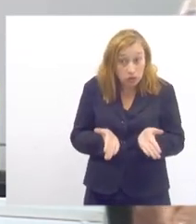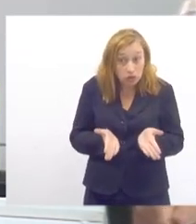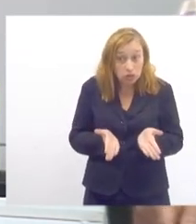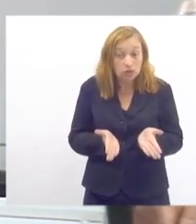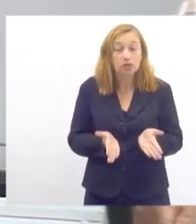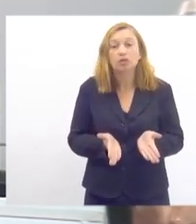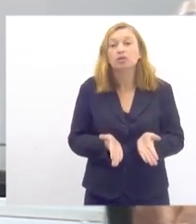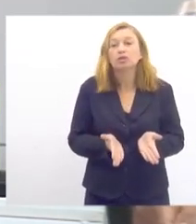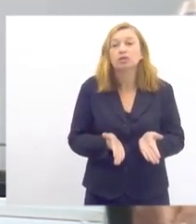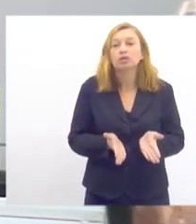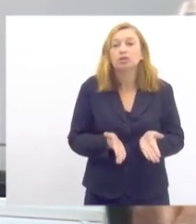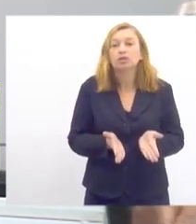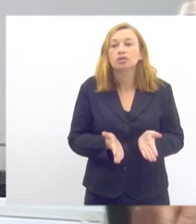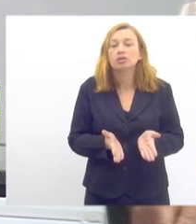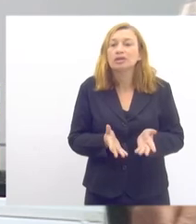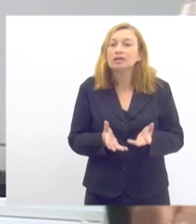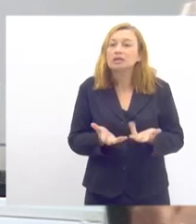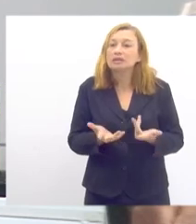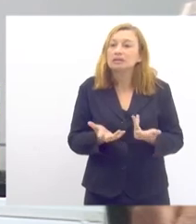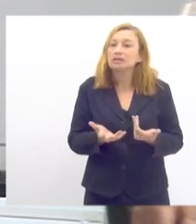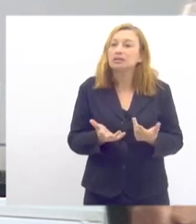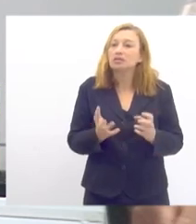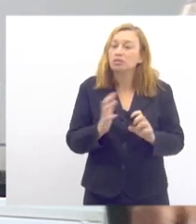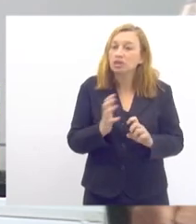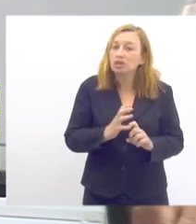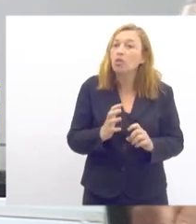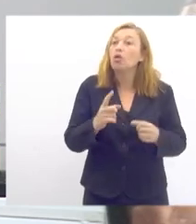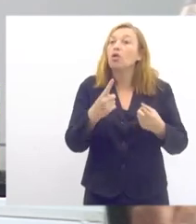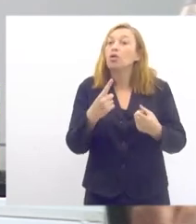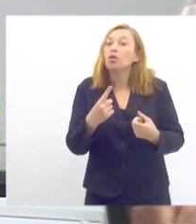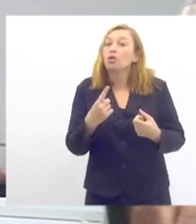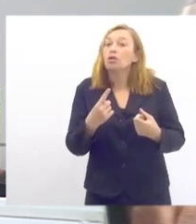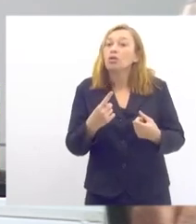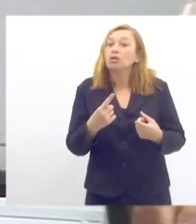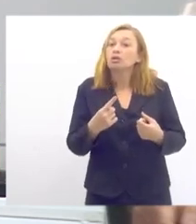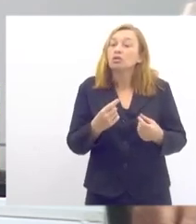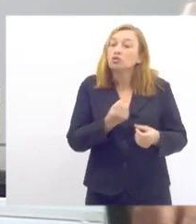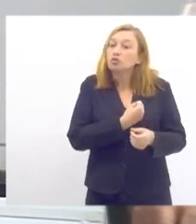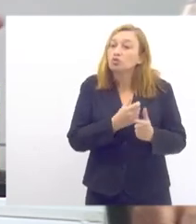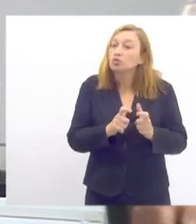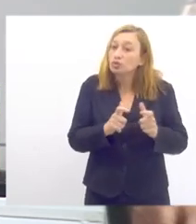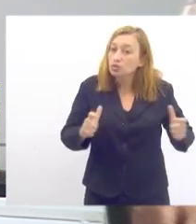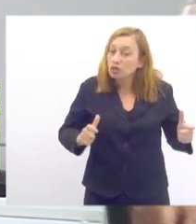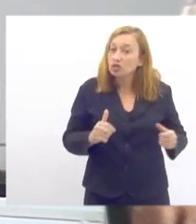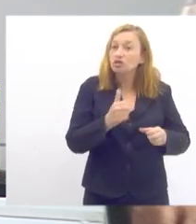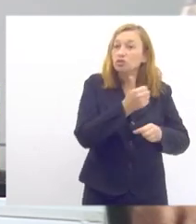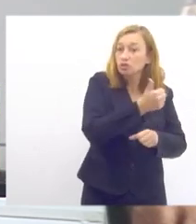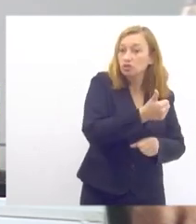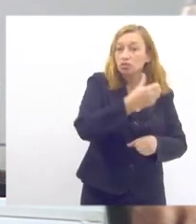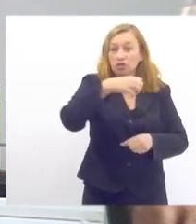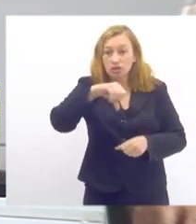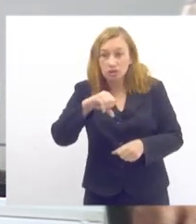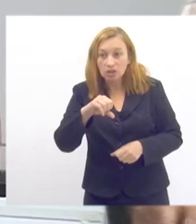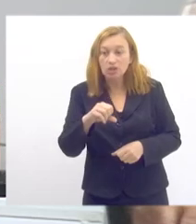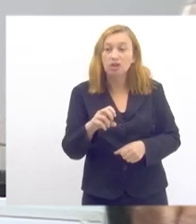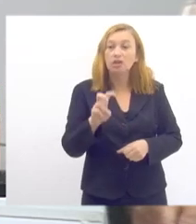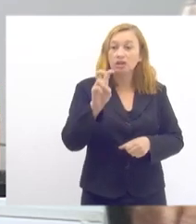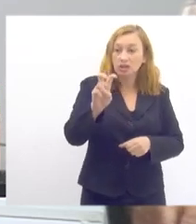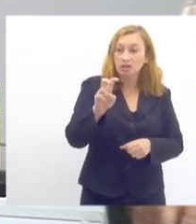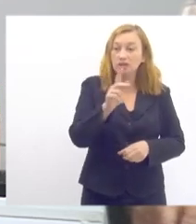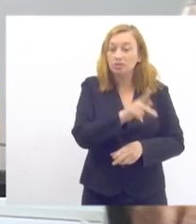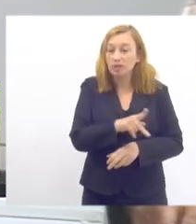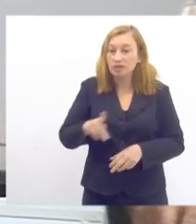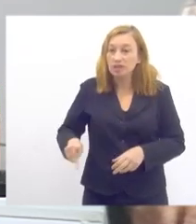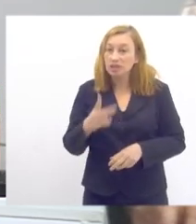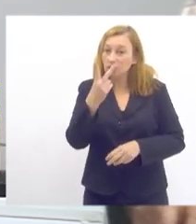tenha esse clima de tensão, por conta de ser uma demanda já de 2019, por conta dos 5 presidentes em 2 anos e